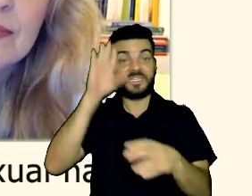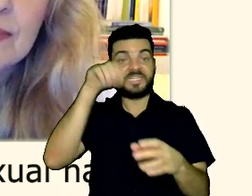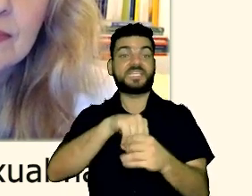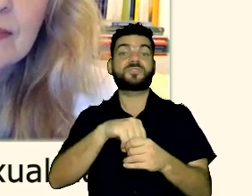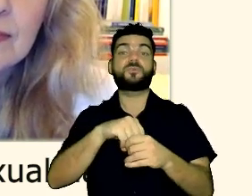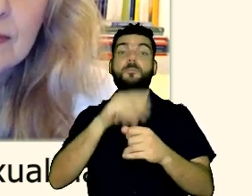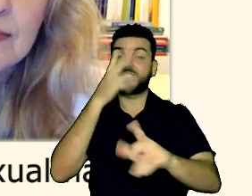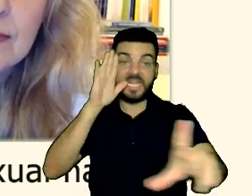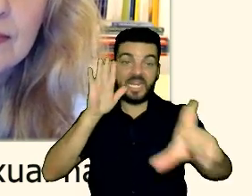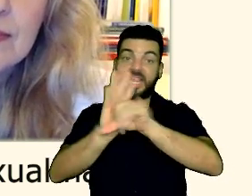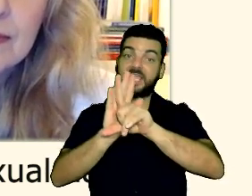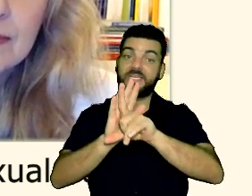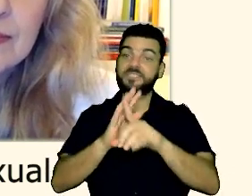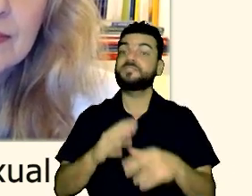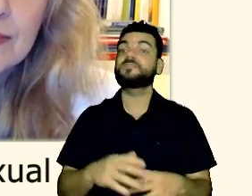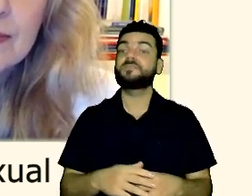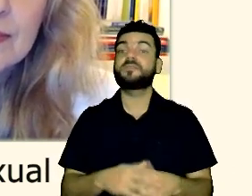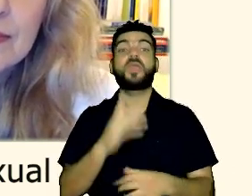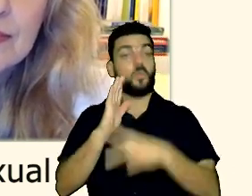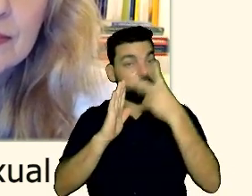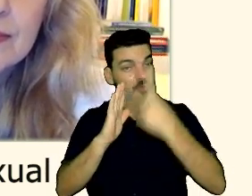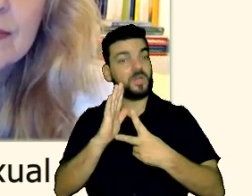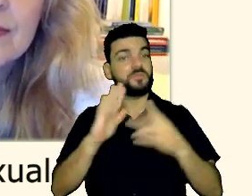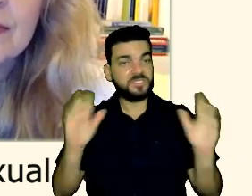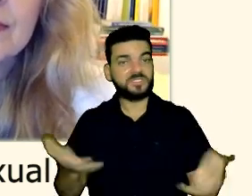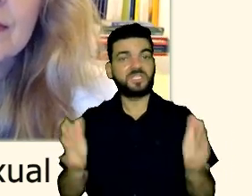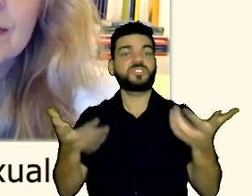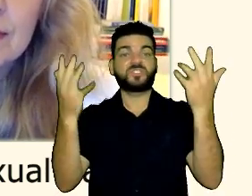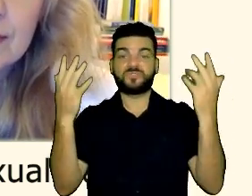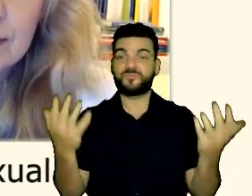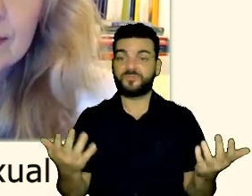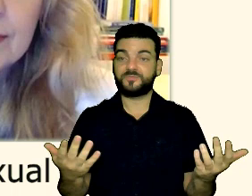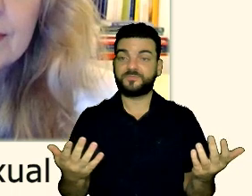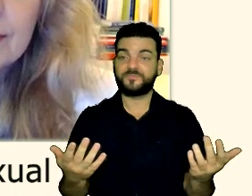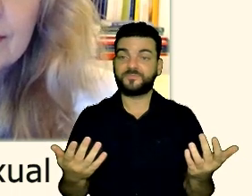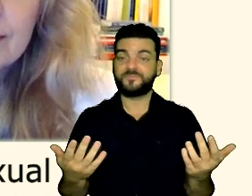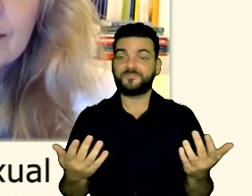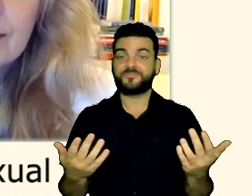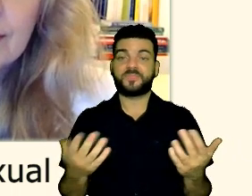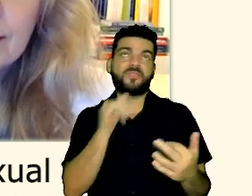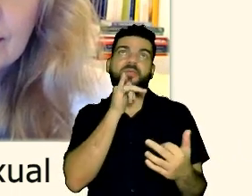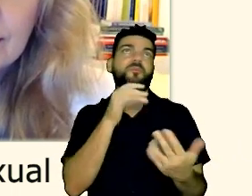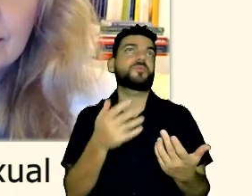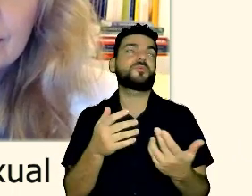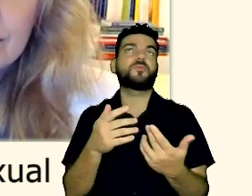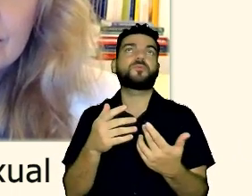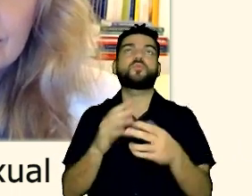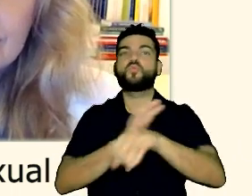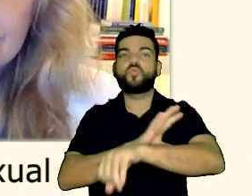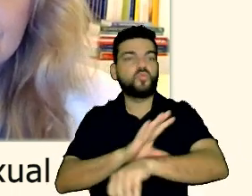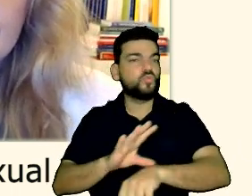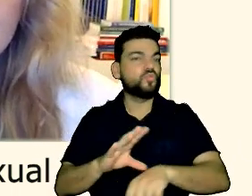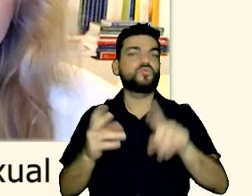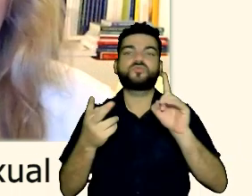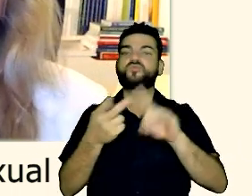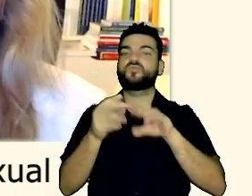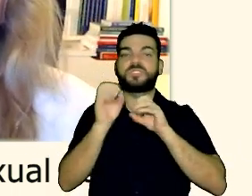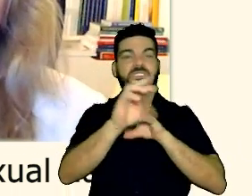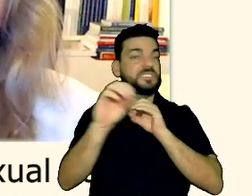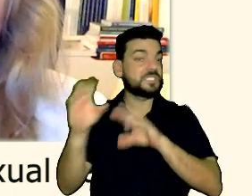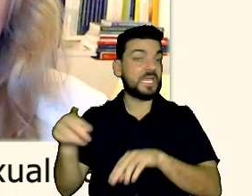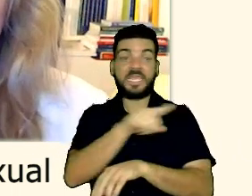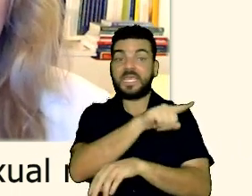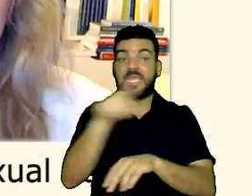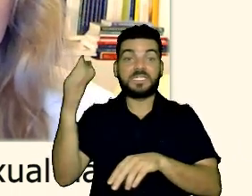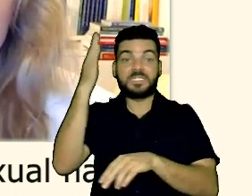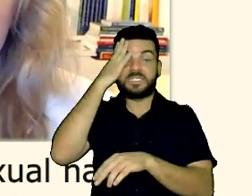discutir as relações de trabalho e precisa fazer isso de maneira institucionalizada mesmo, como um